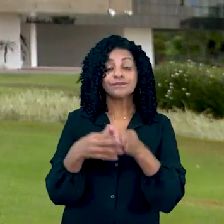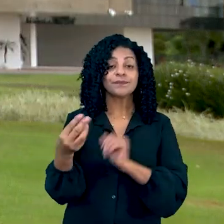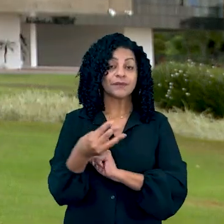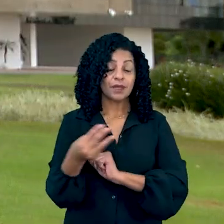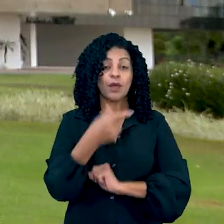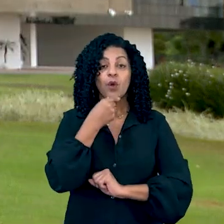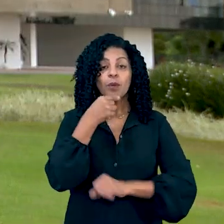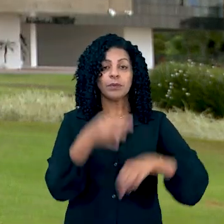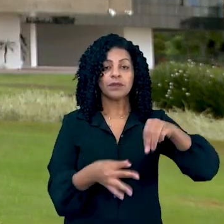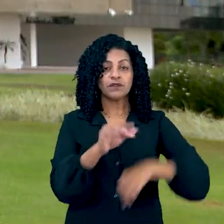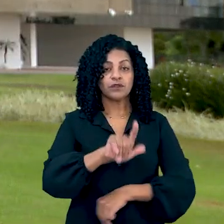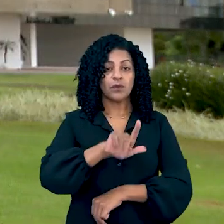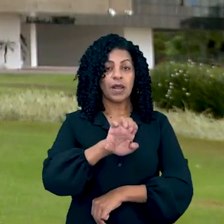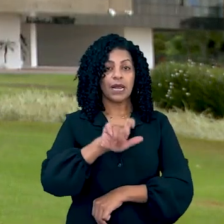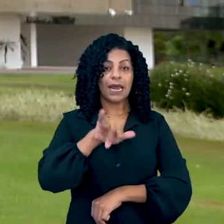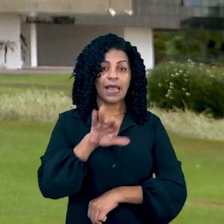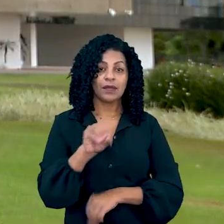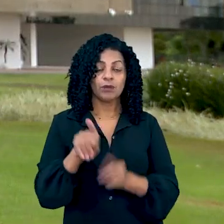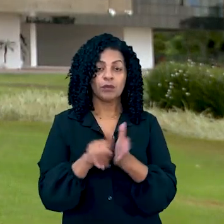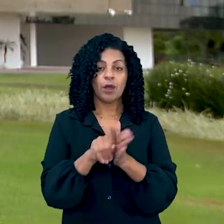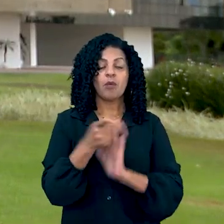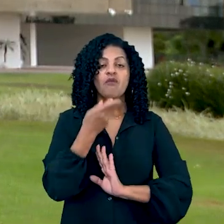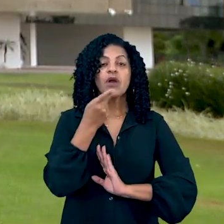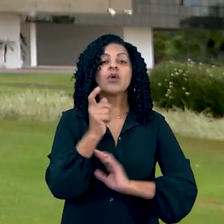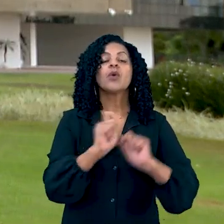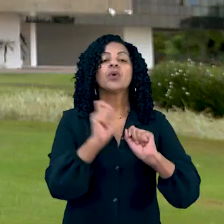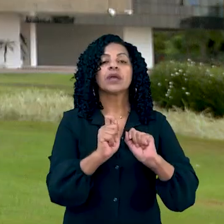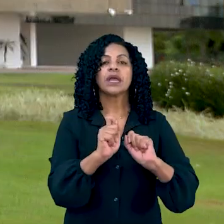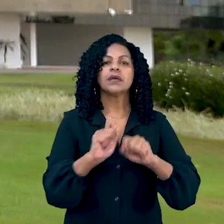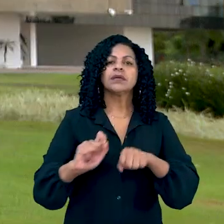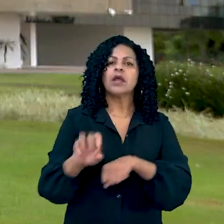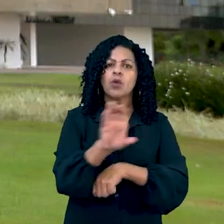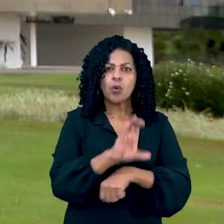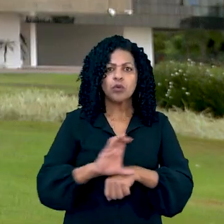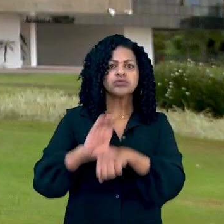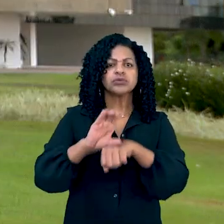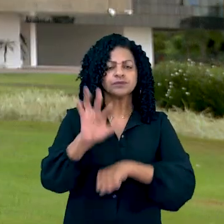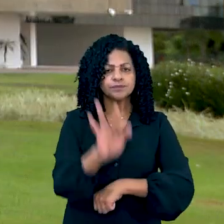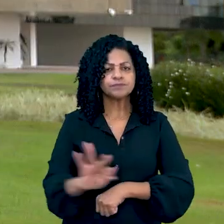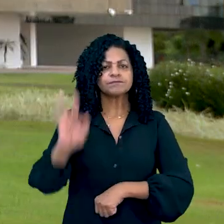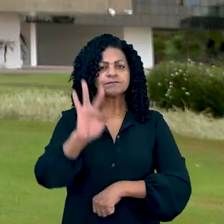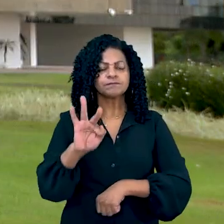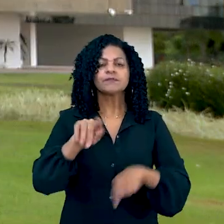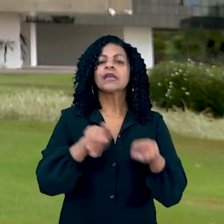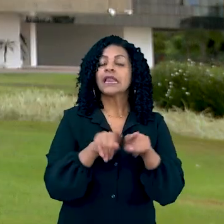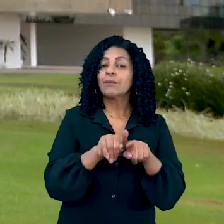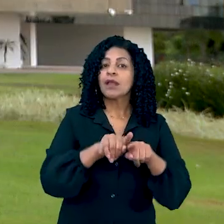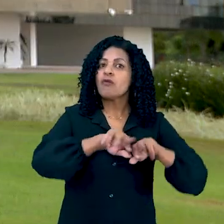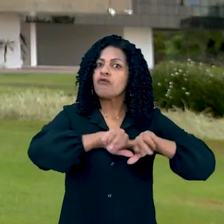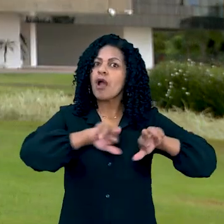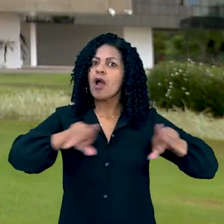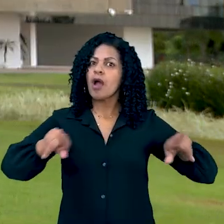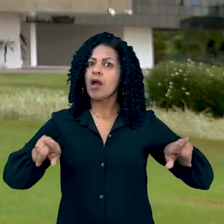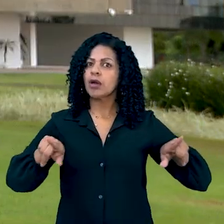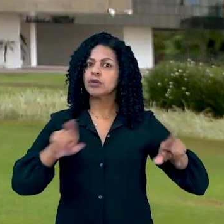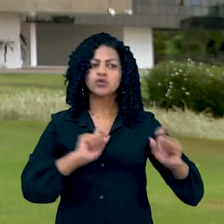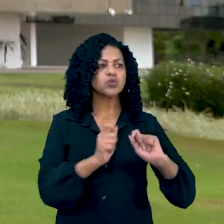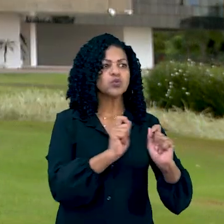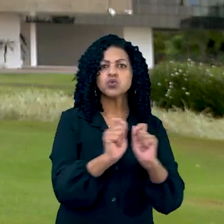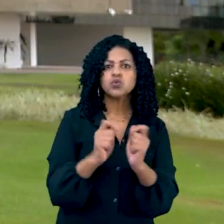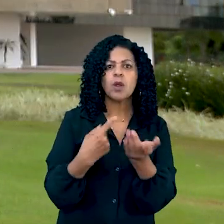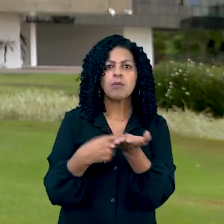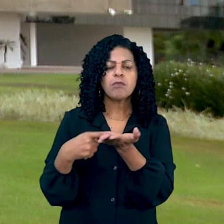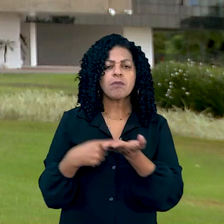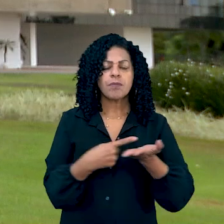do recurso, o ministro Lélio Bentes Correia, destacou que a Constituição Federal, a legislação nacional e diversos